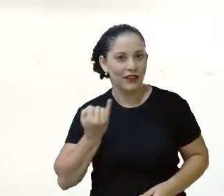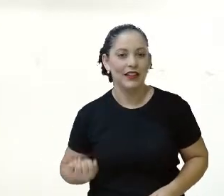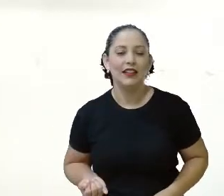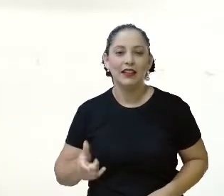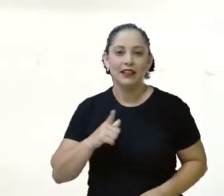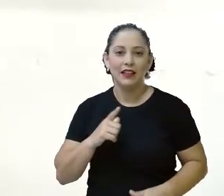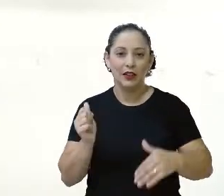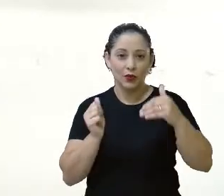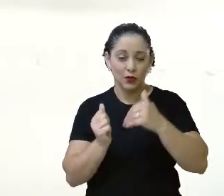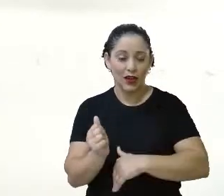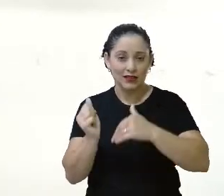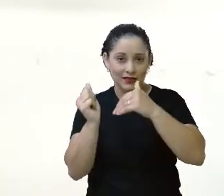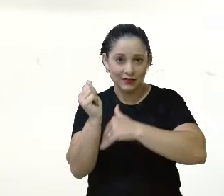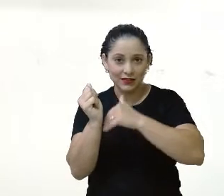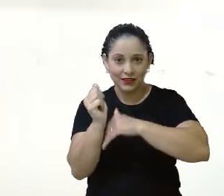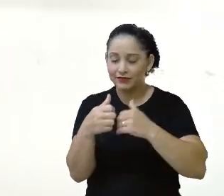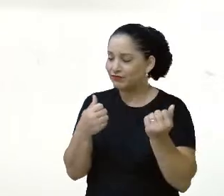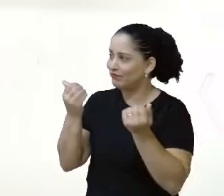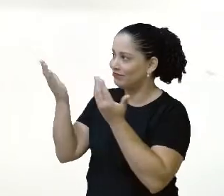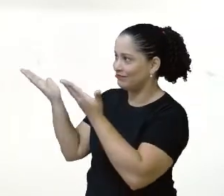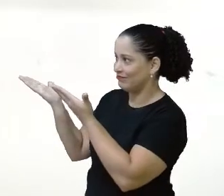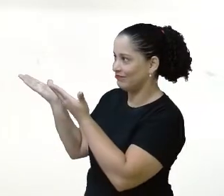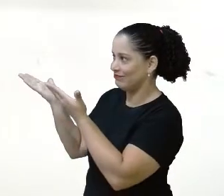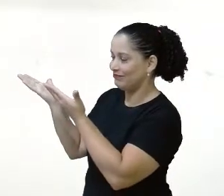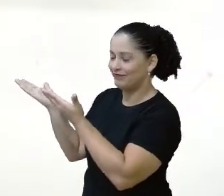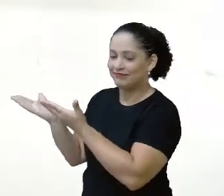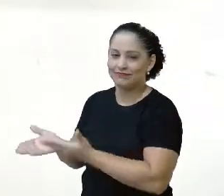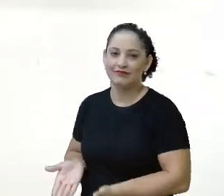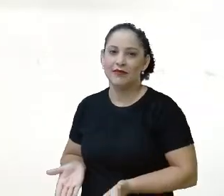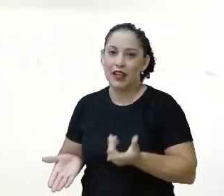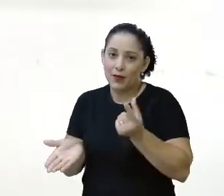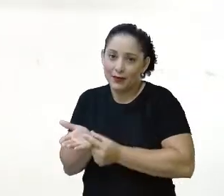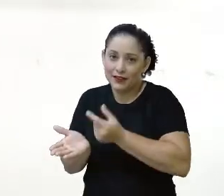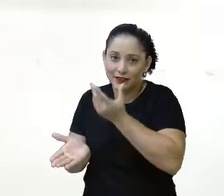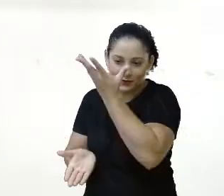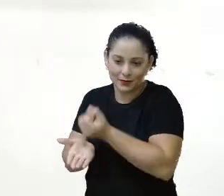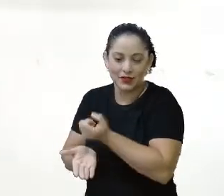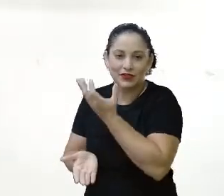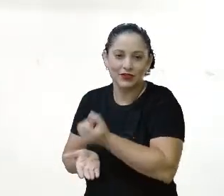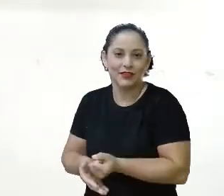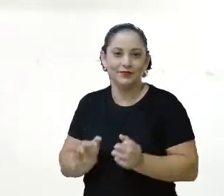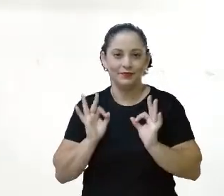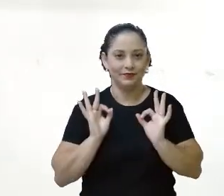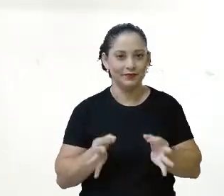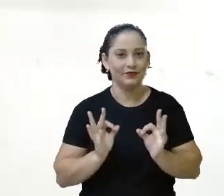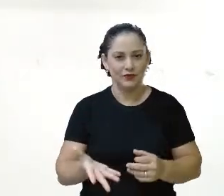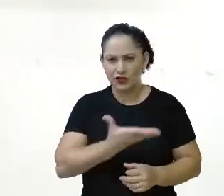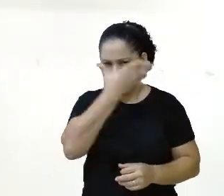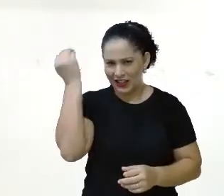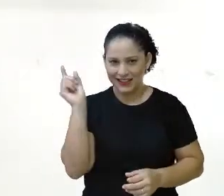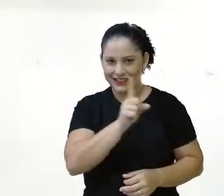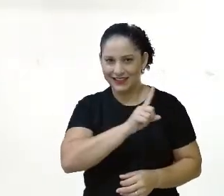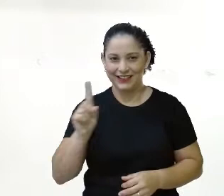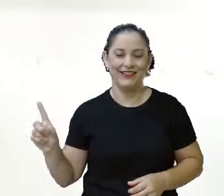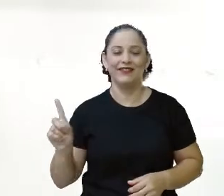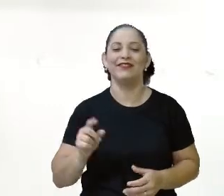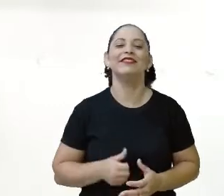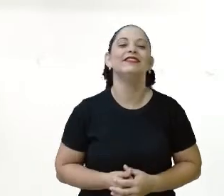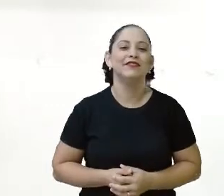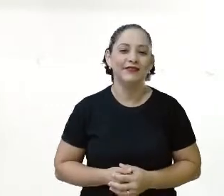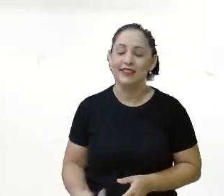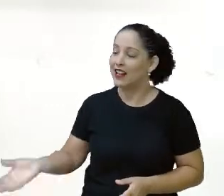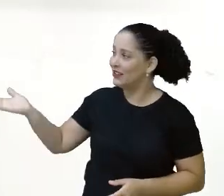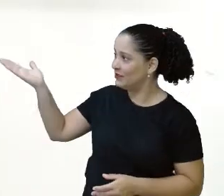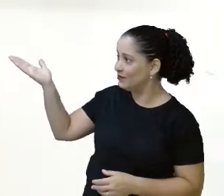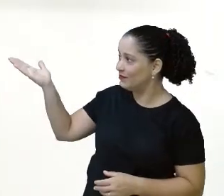Code que está na tela, não é? E baixa o aplicativo, tá certo? Não esqueça, está aí aparecendo na tela.